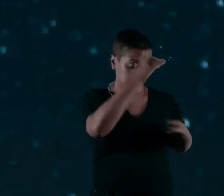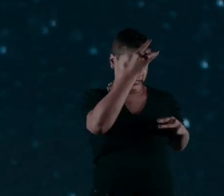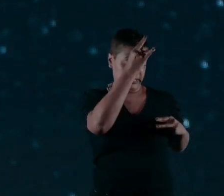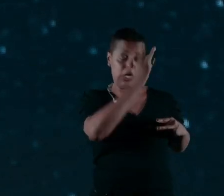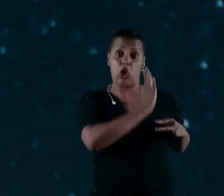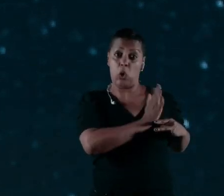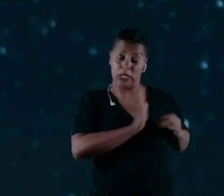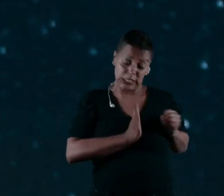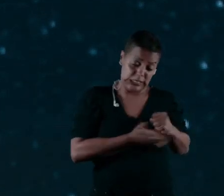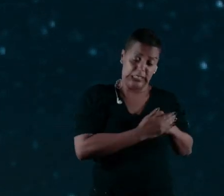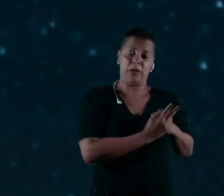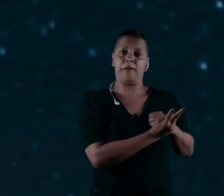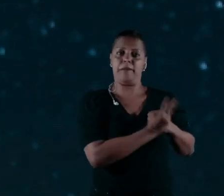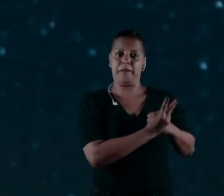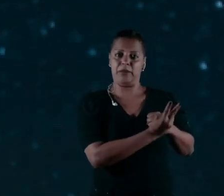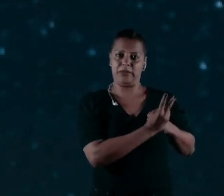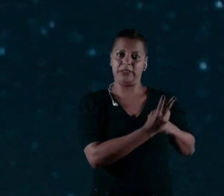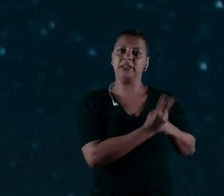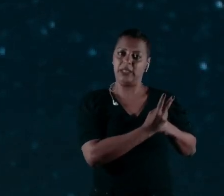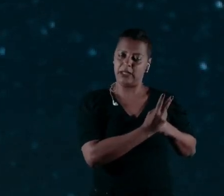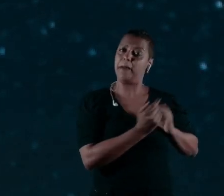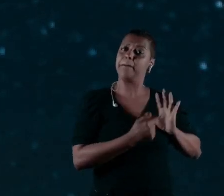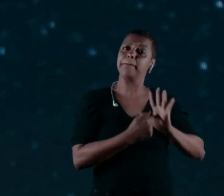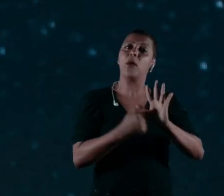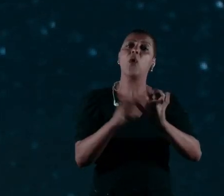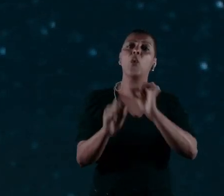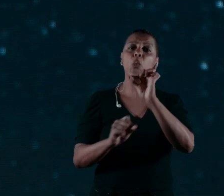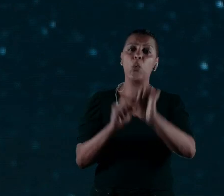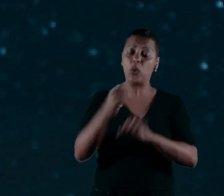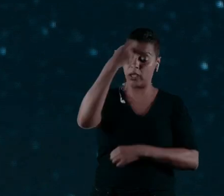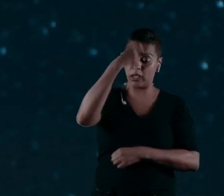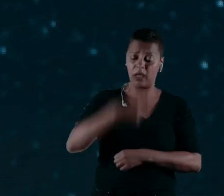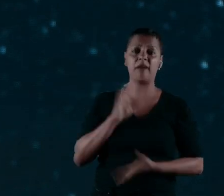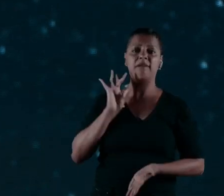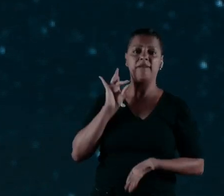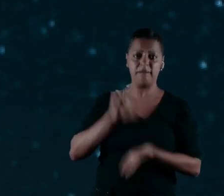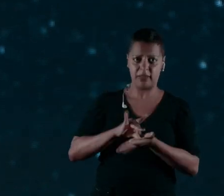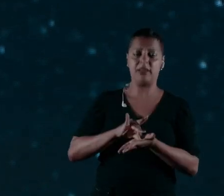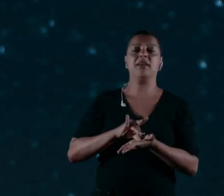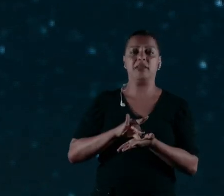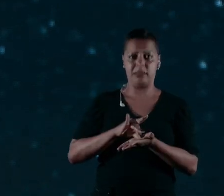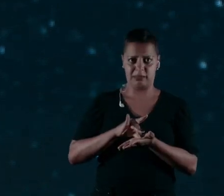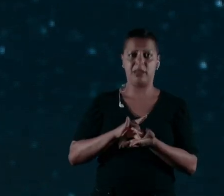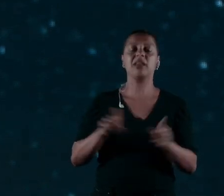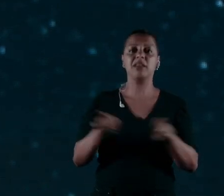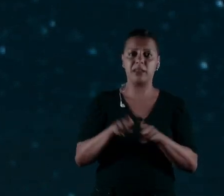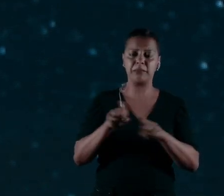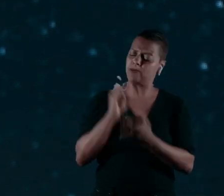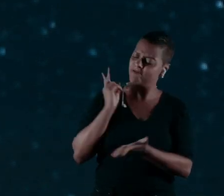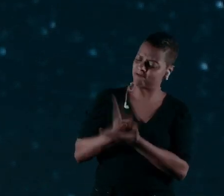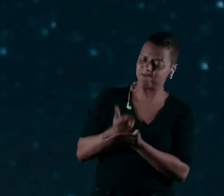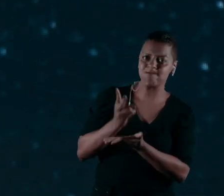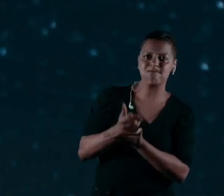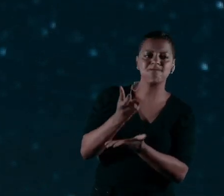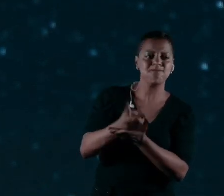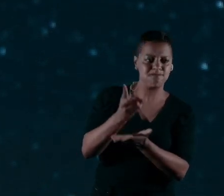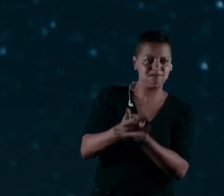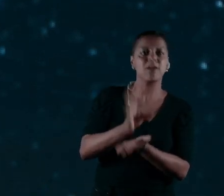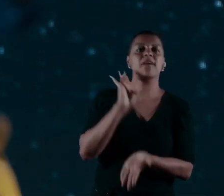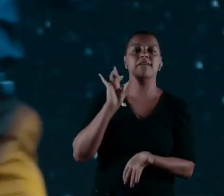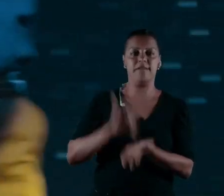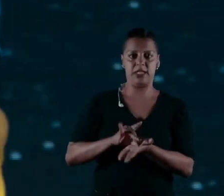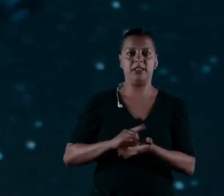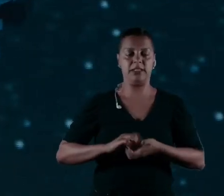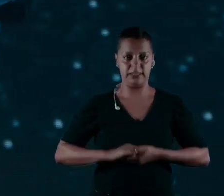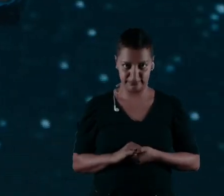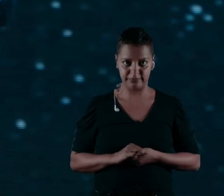ela não só nos torna verdadeiros, mas ela nos mantém verdadeiros.